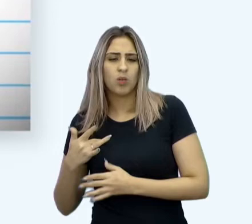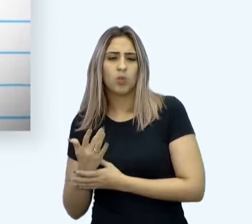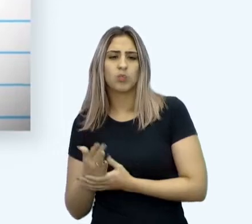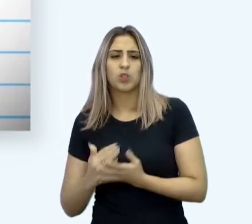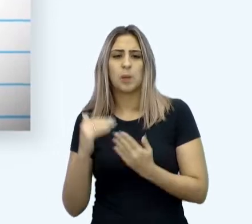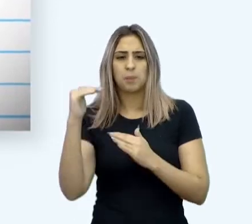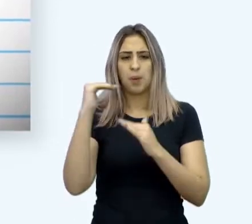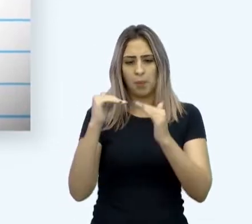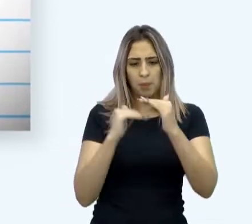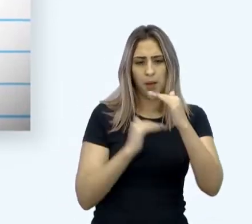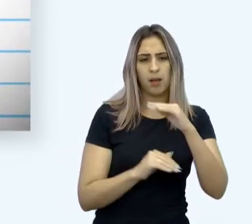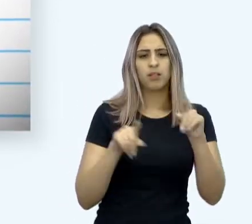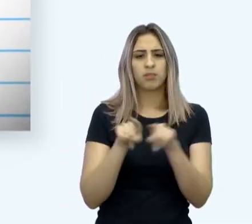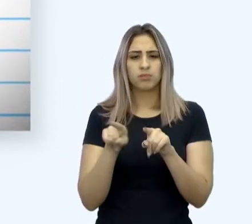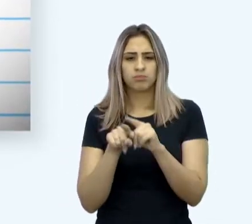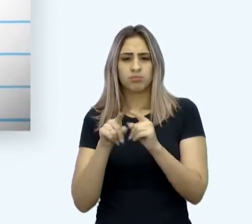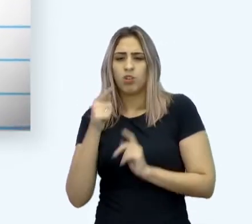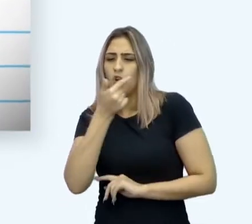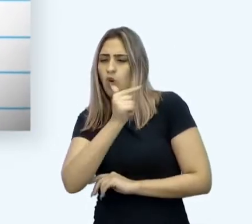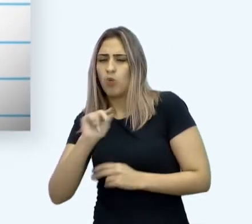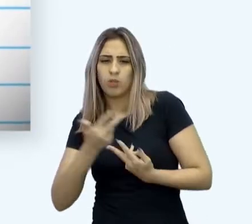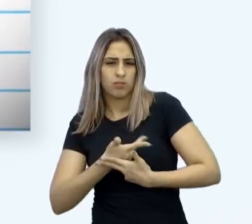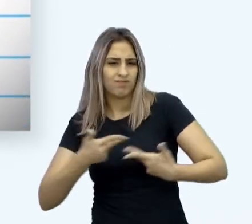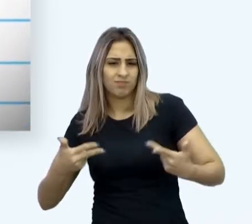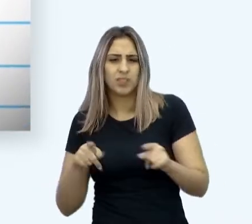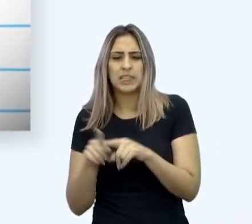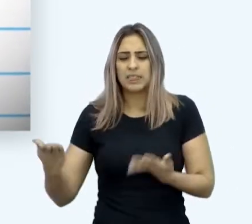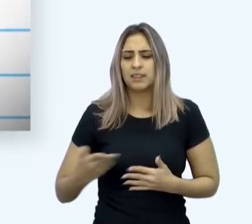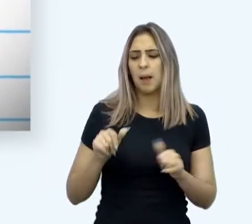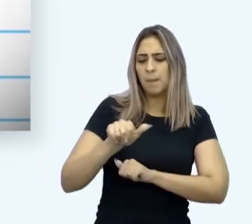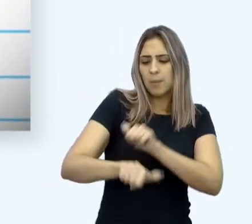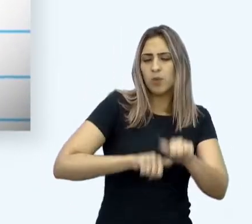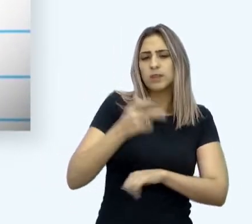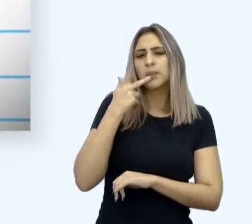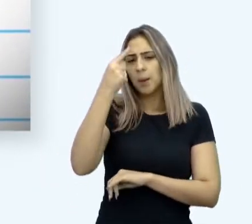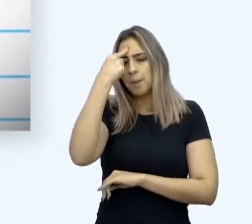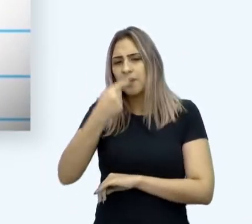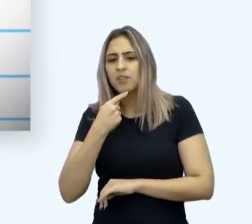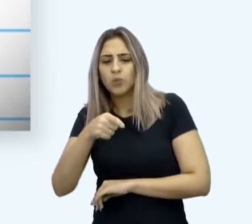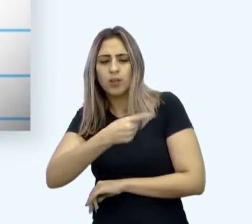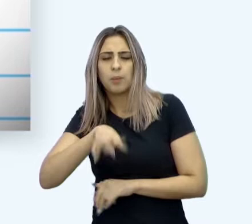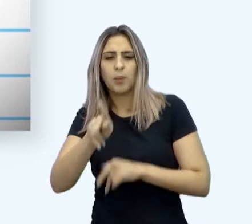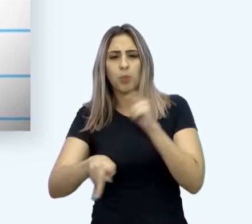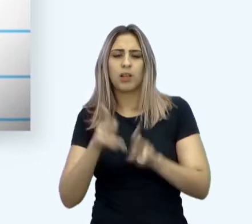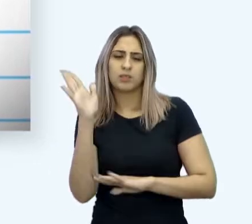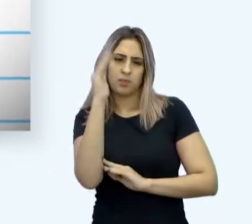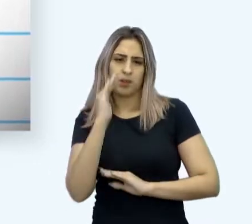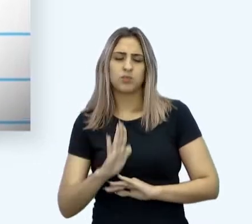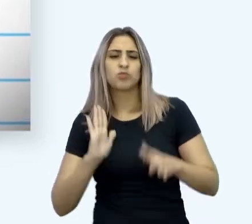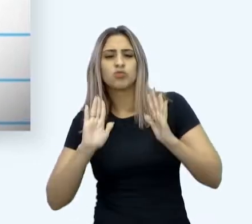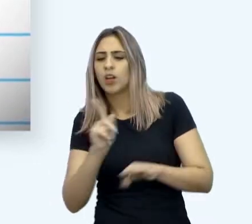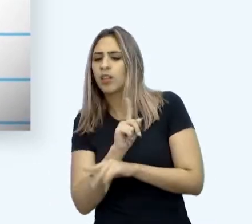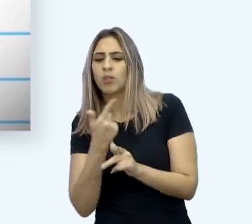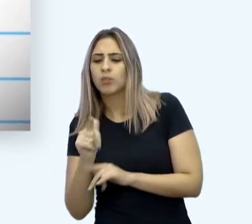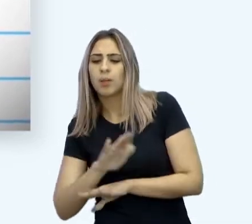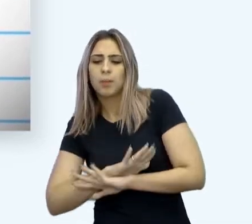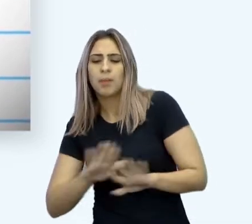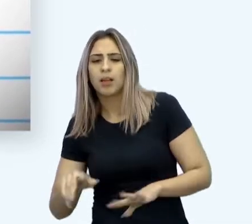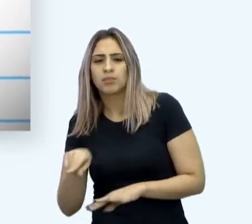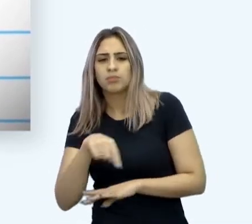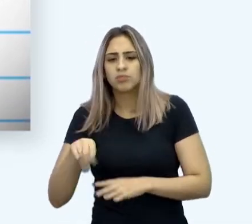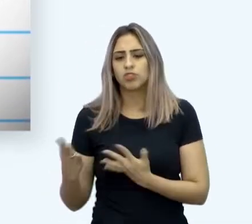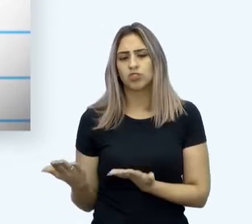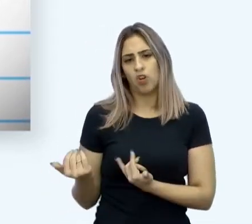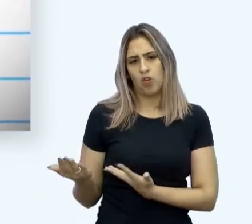taxa de fecundidade, além de outros fatores, trouxeram mudanças para o perfil da população brasileira, que já não é mais